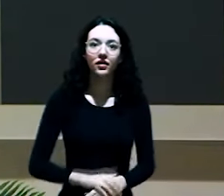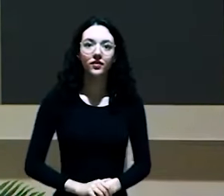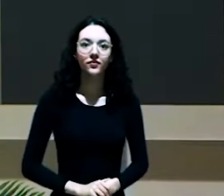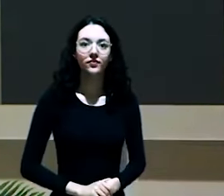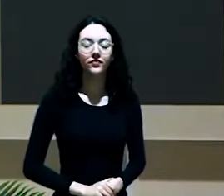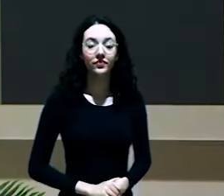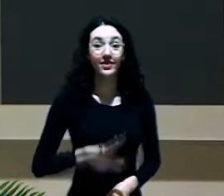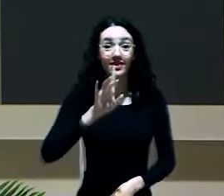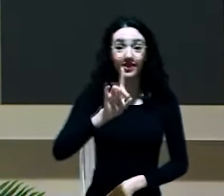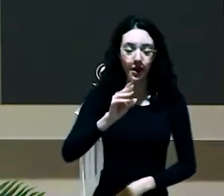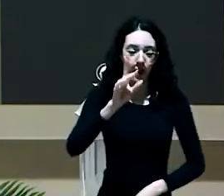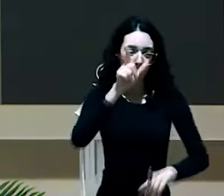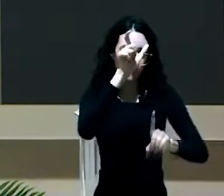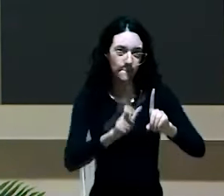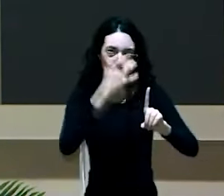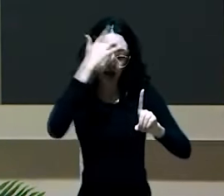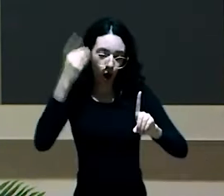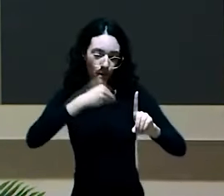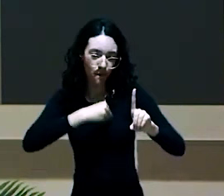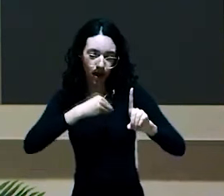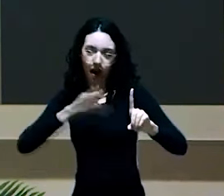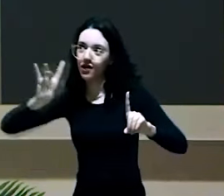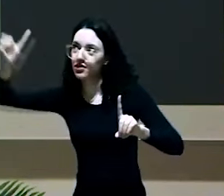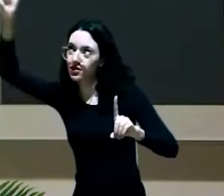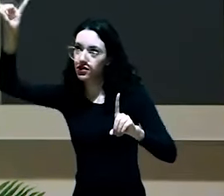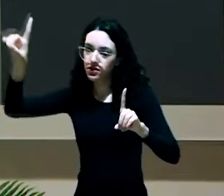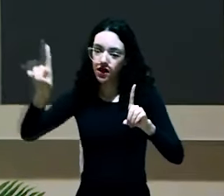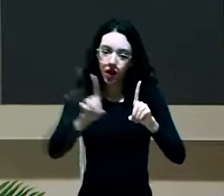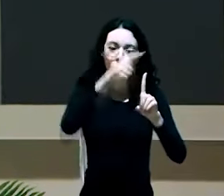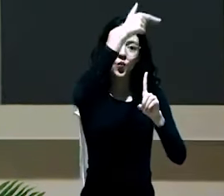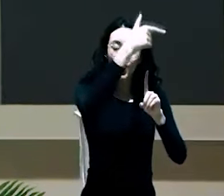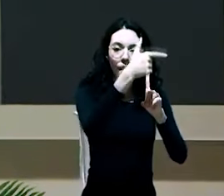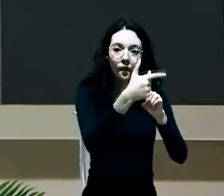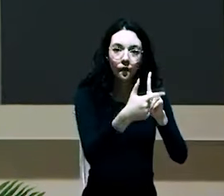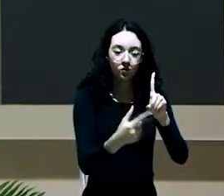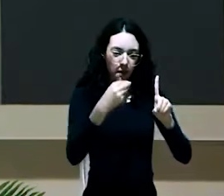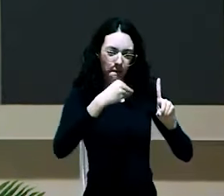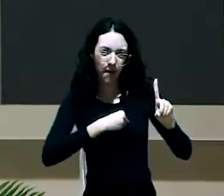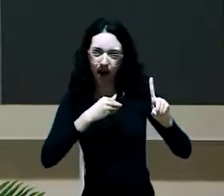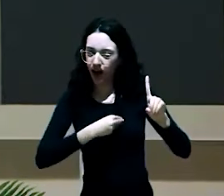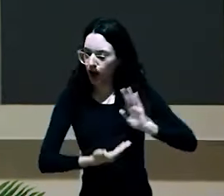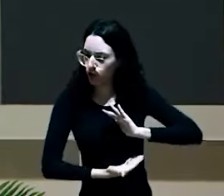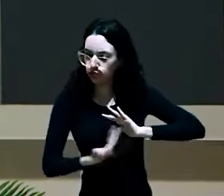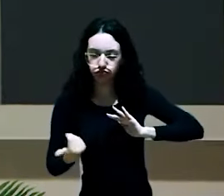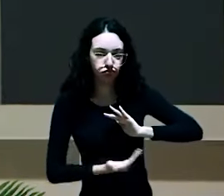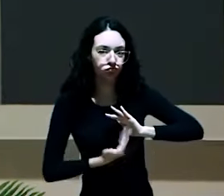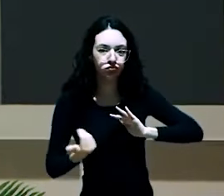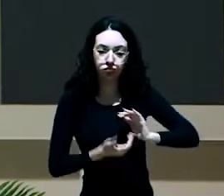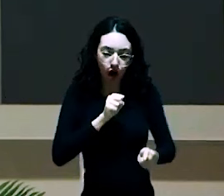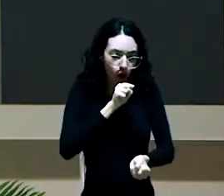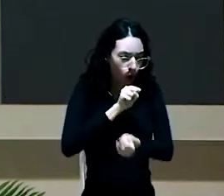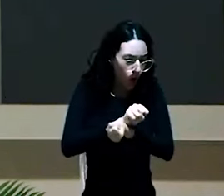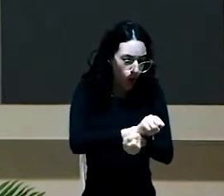libera do pecado. Quando Deus te santifica, Deus te libera da condenação. E